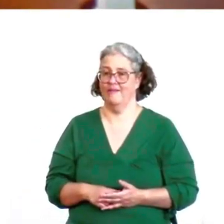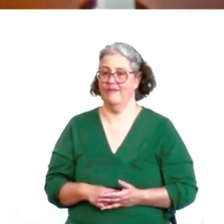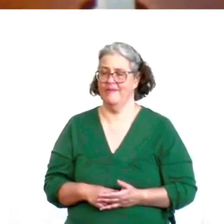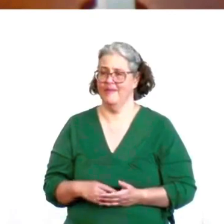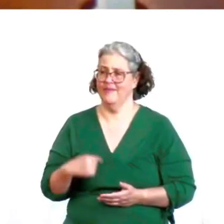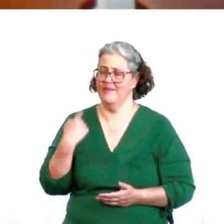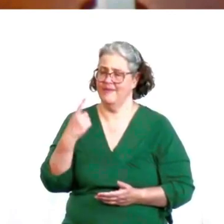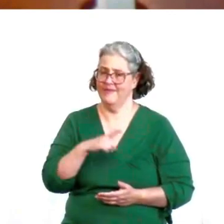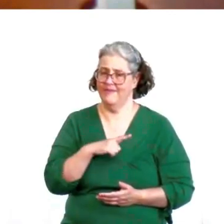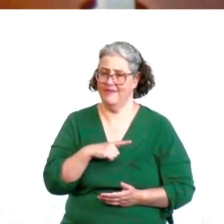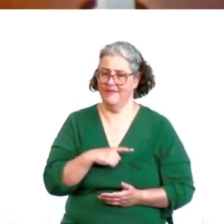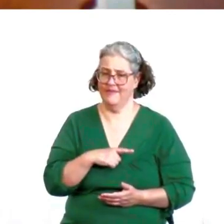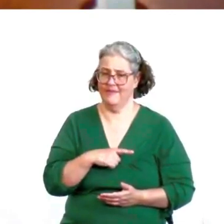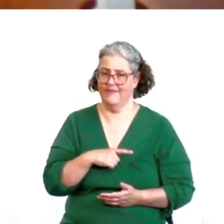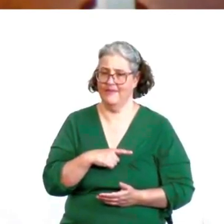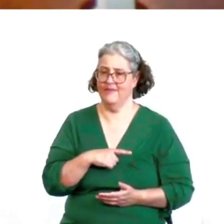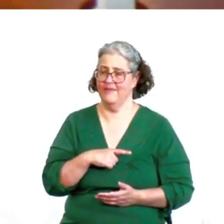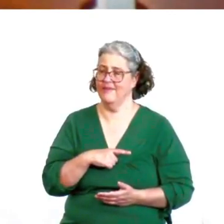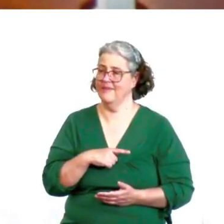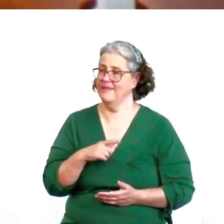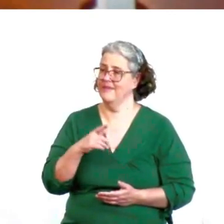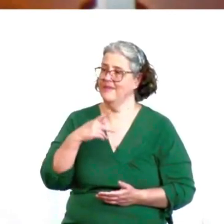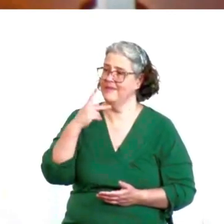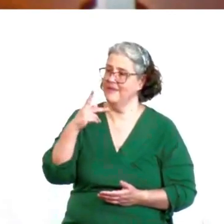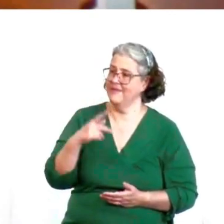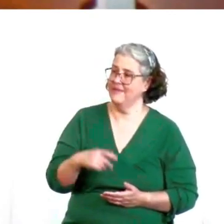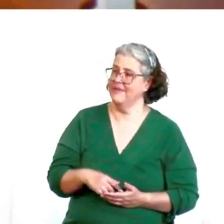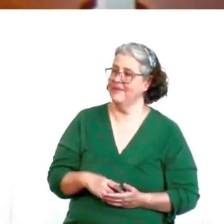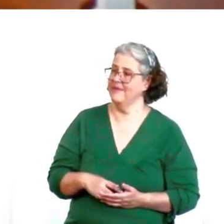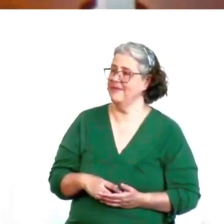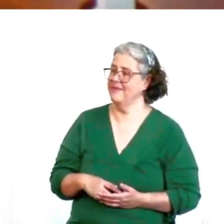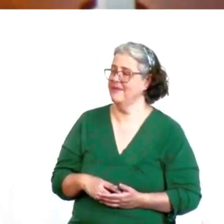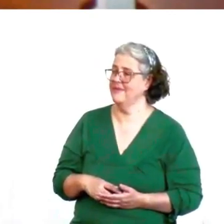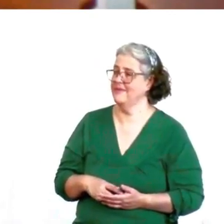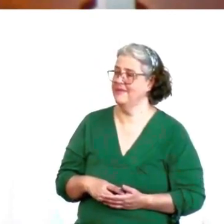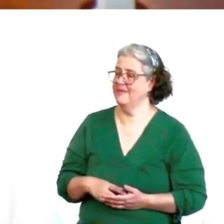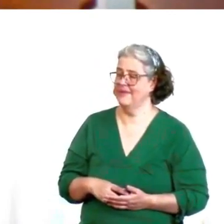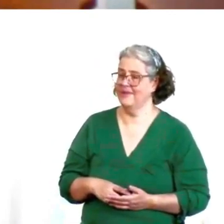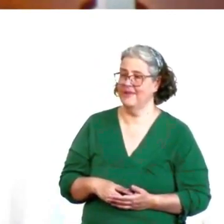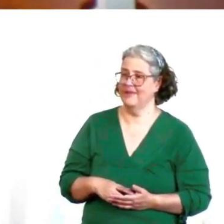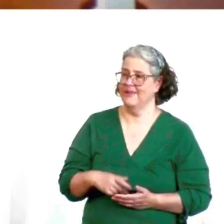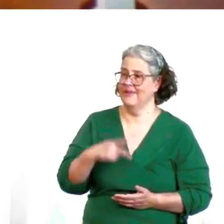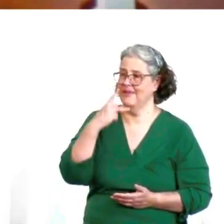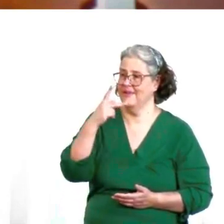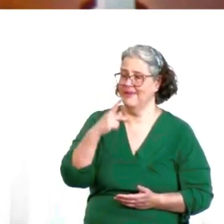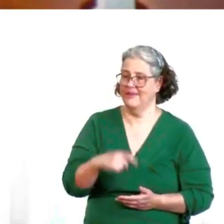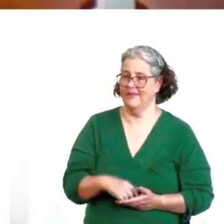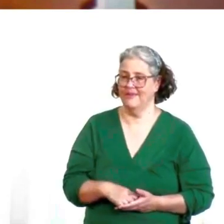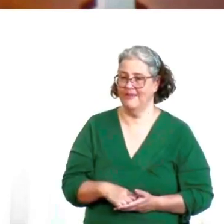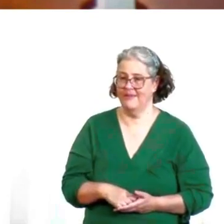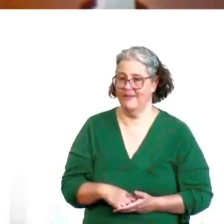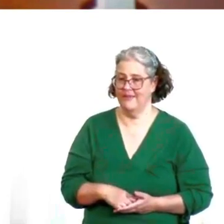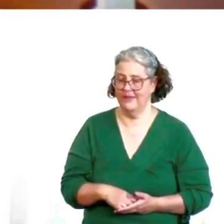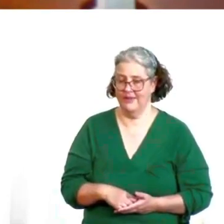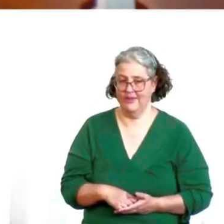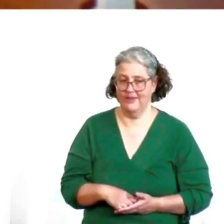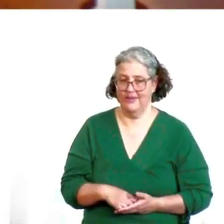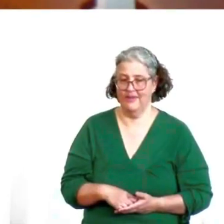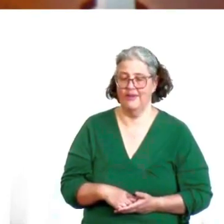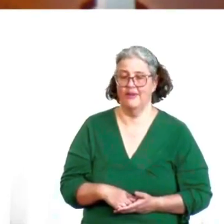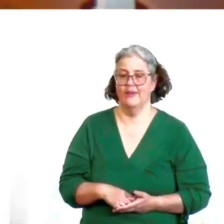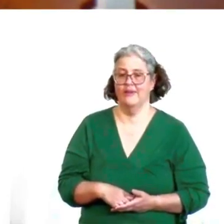Reivindicamos as pessoas que estão espalhadas por esse mundo para Deus. Sabe